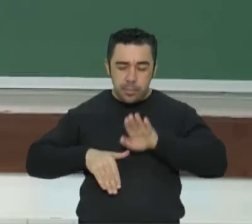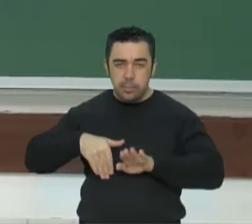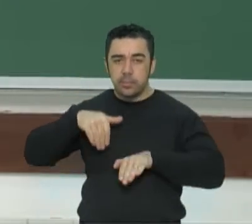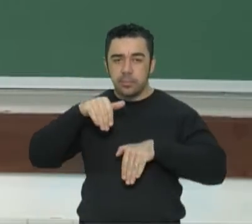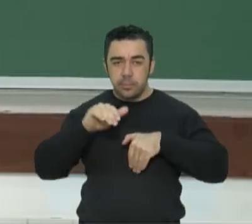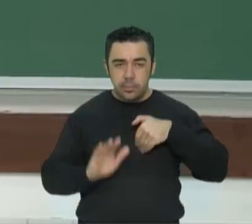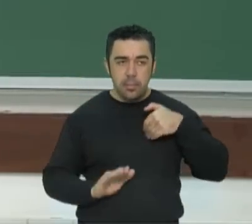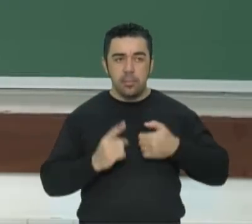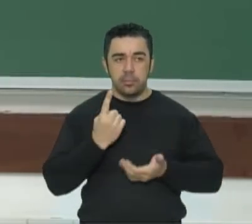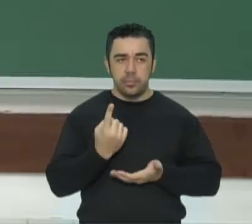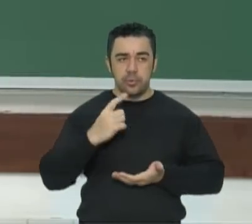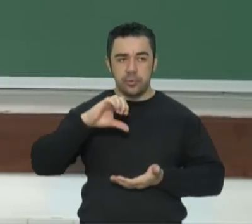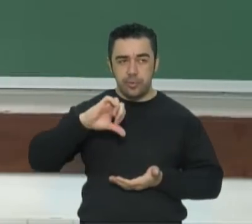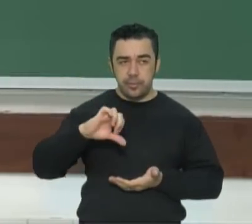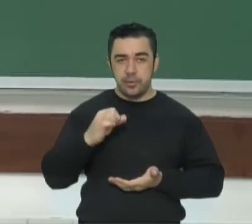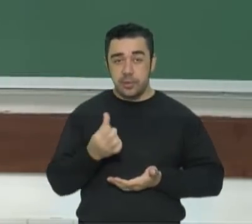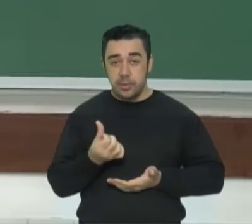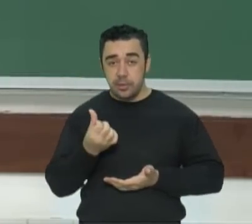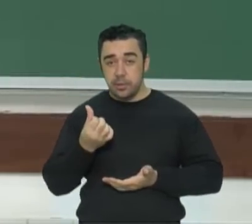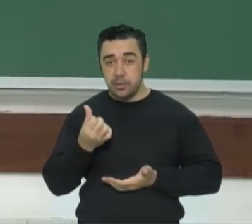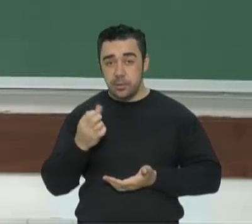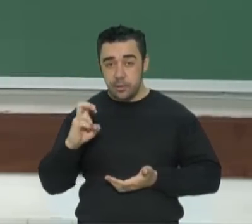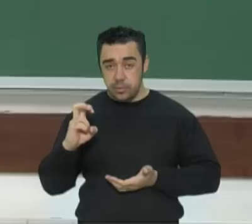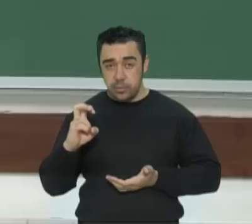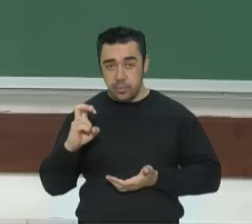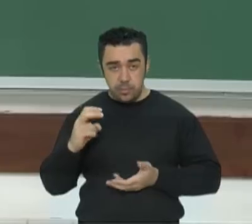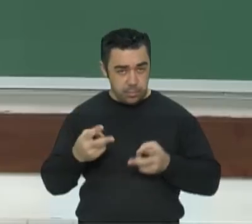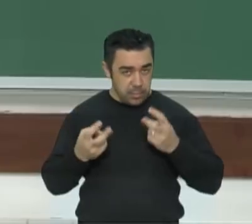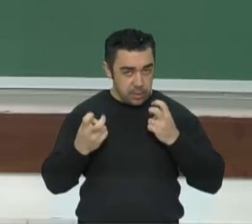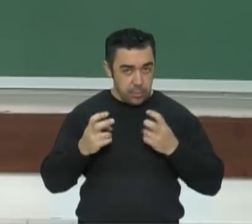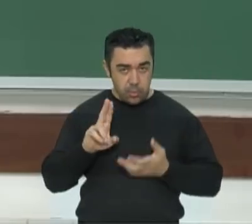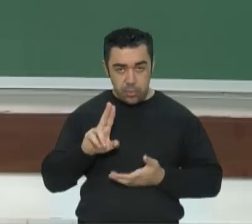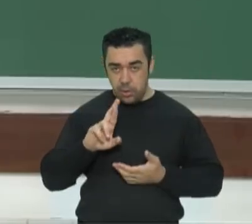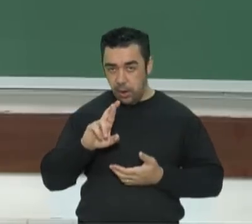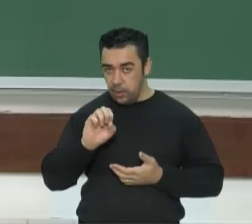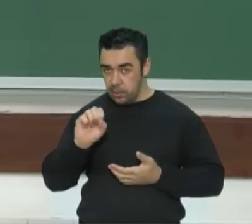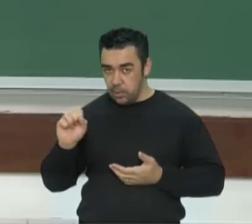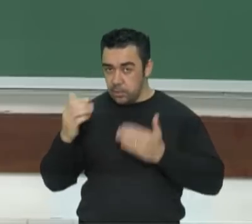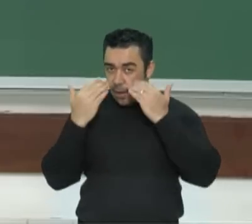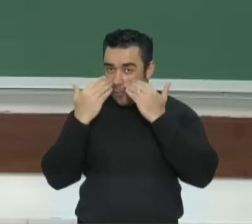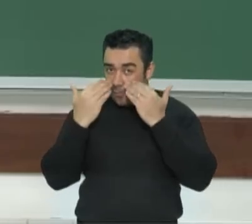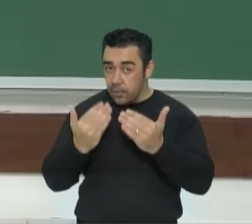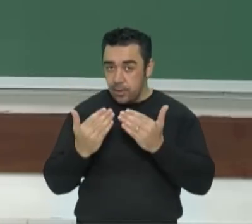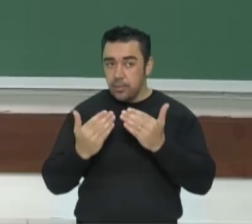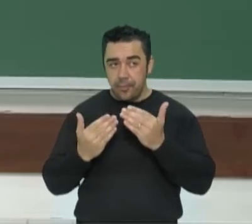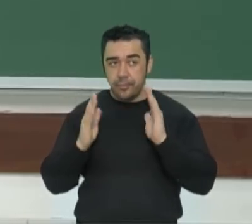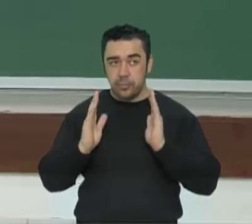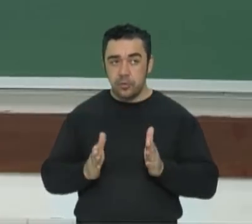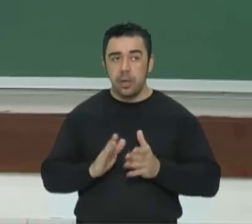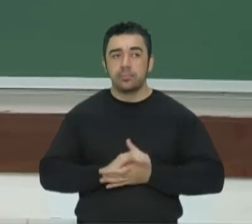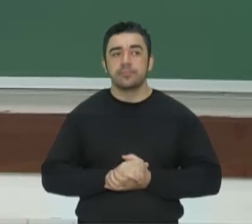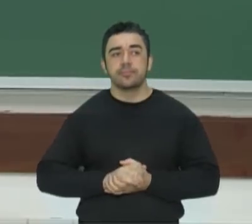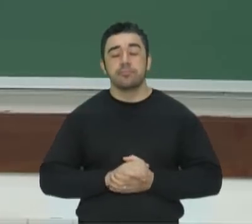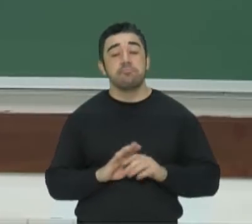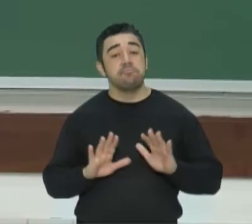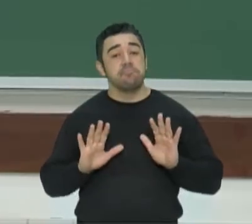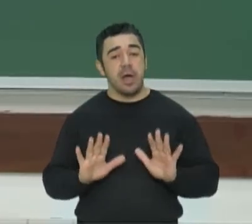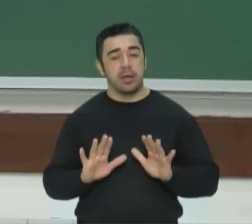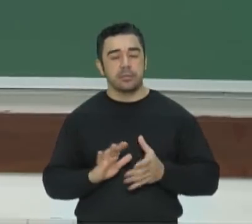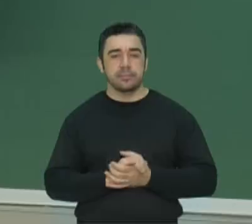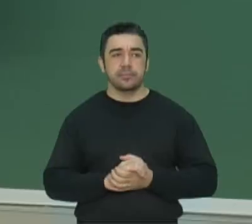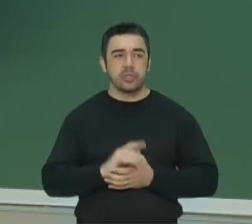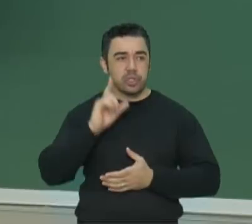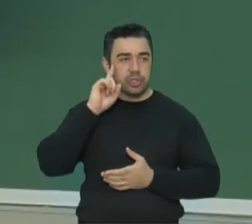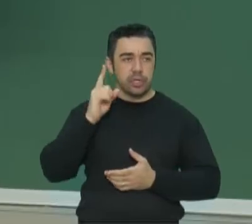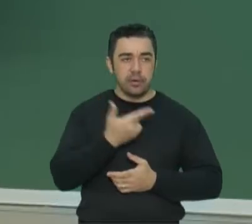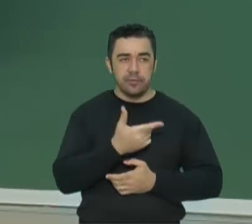Leonov, em 1965. Reparou, a União Soviética estava à frente nessa disputa. Porém, 20